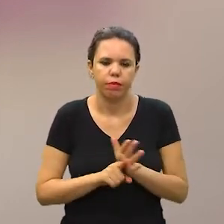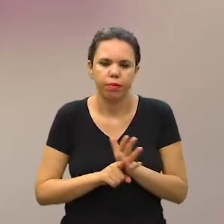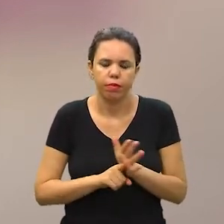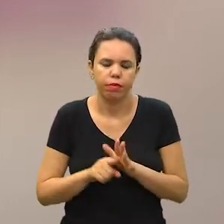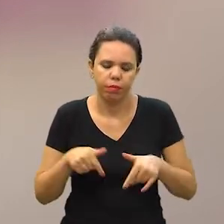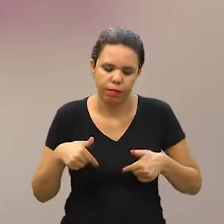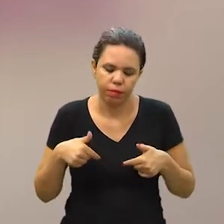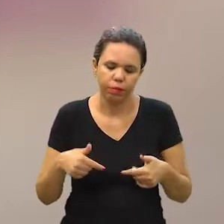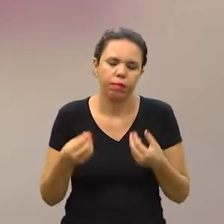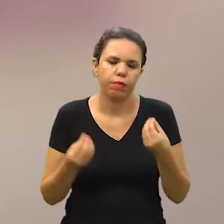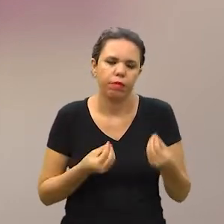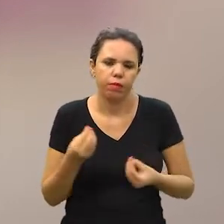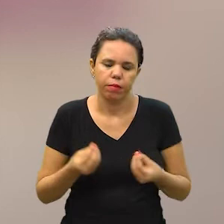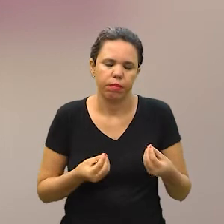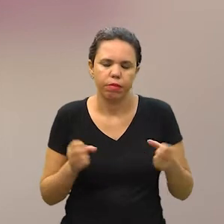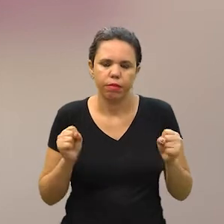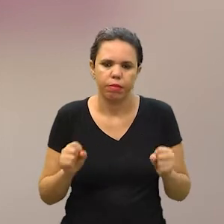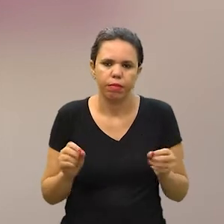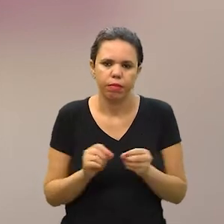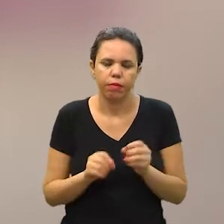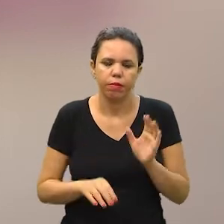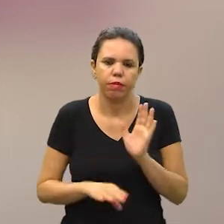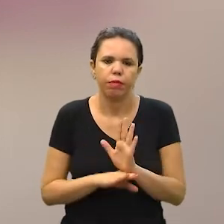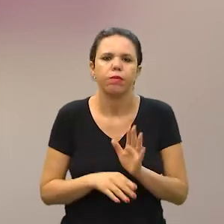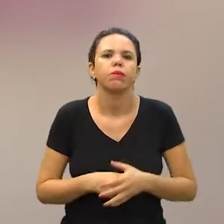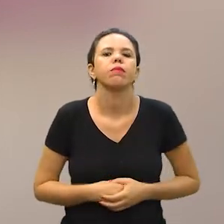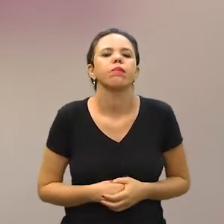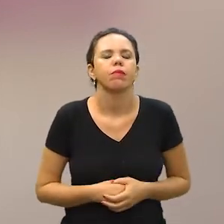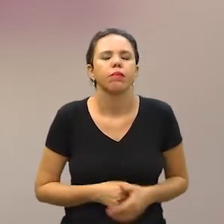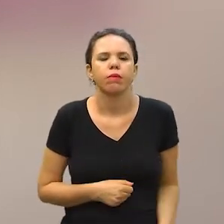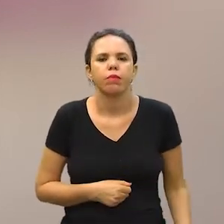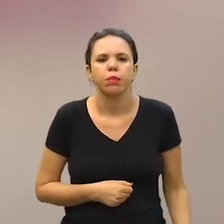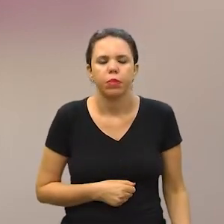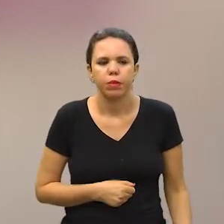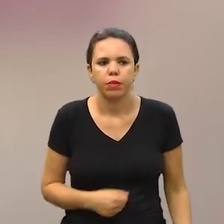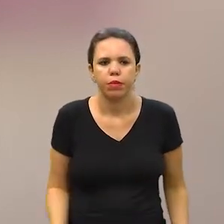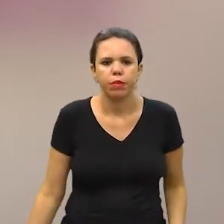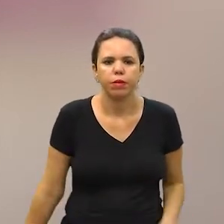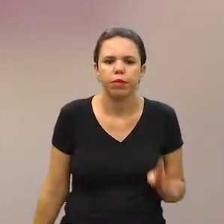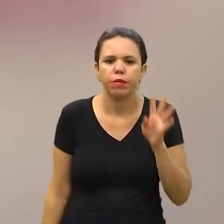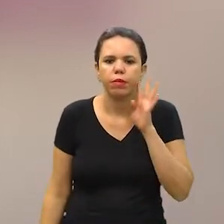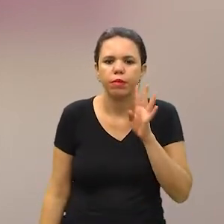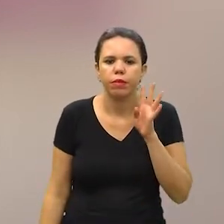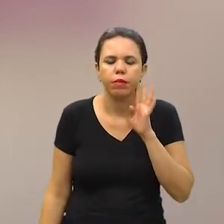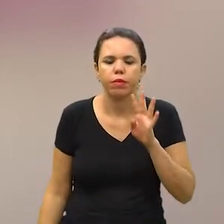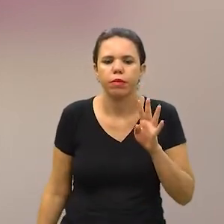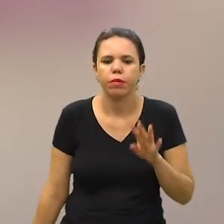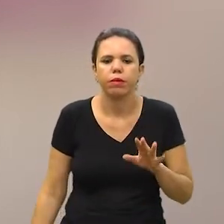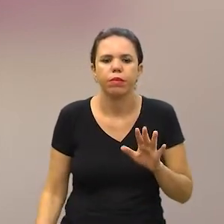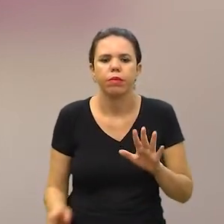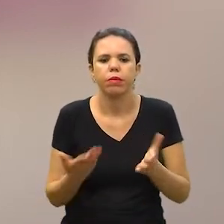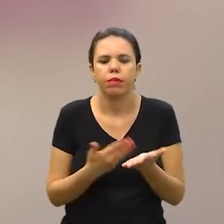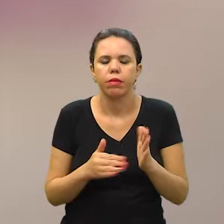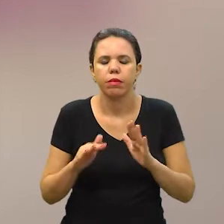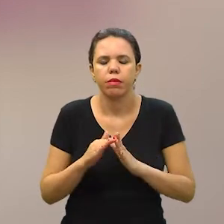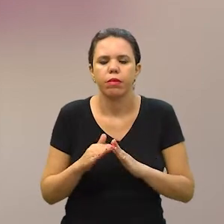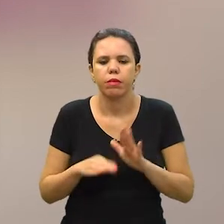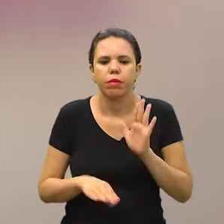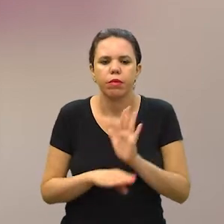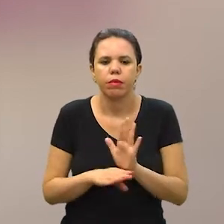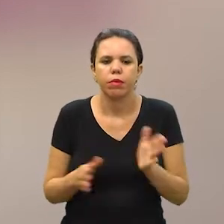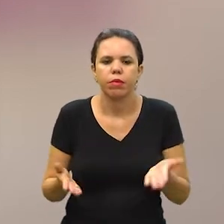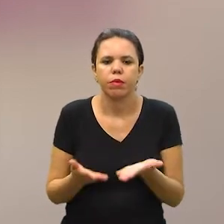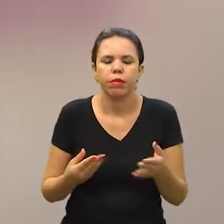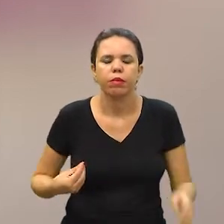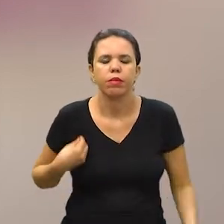como agir com essas crianças e do que eles podem fazer para ajudar. E, além dos pais, é muito legal a participação da própria escola. Né?